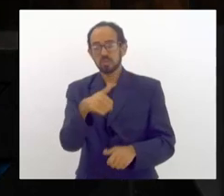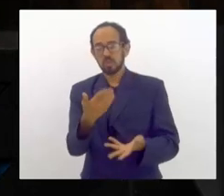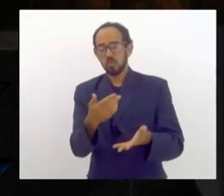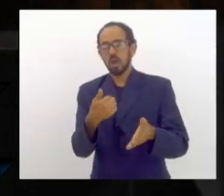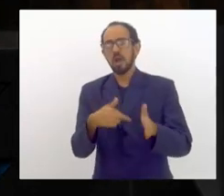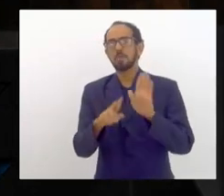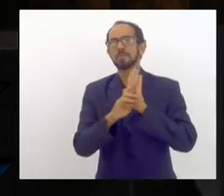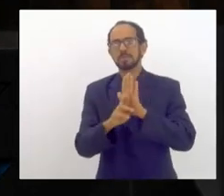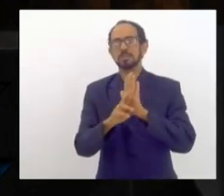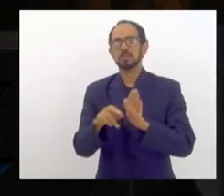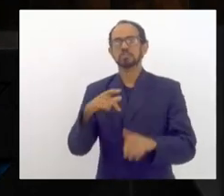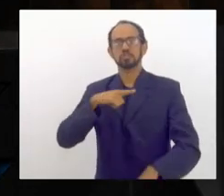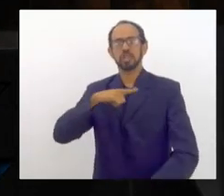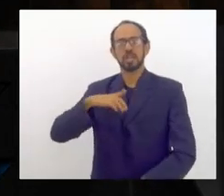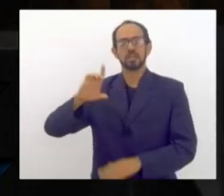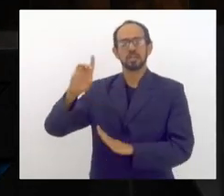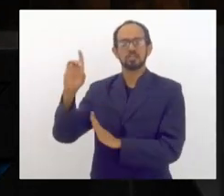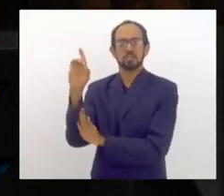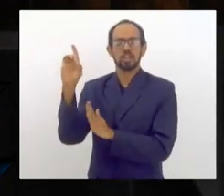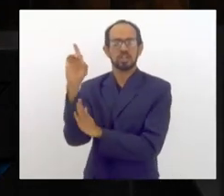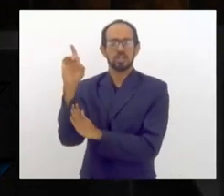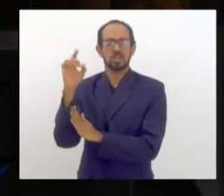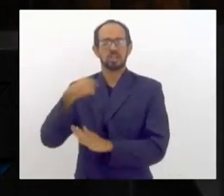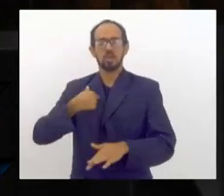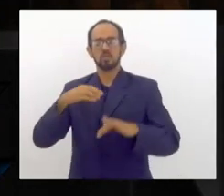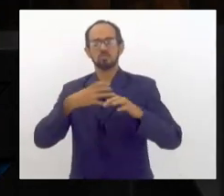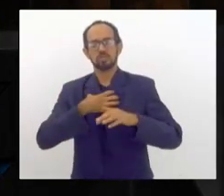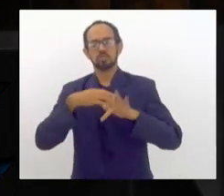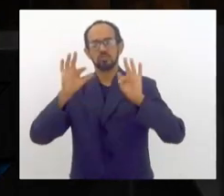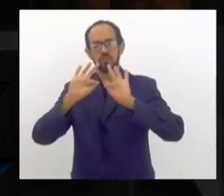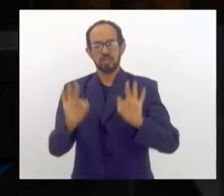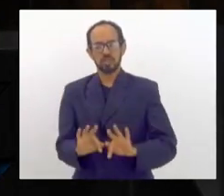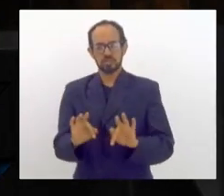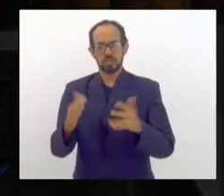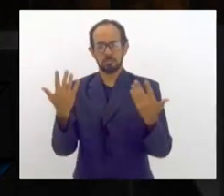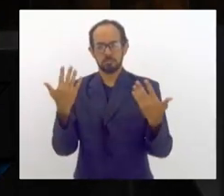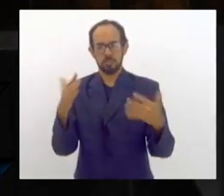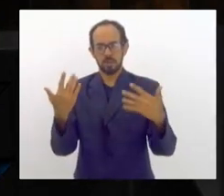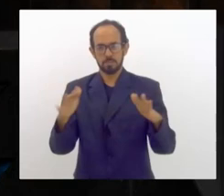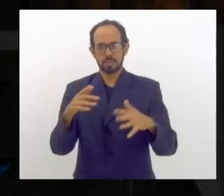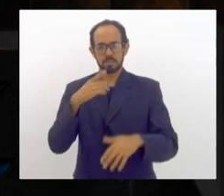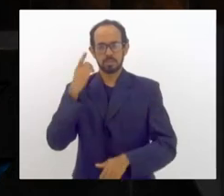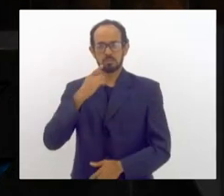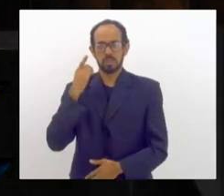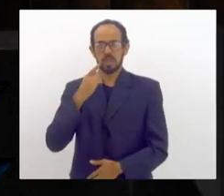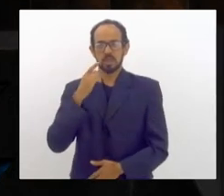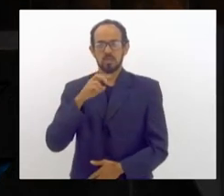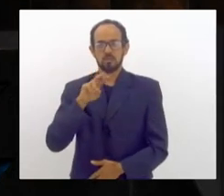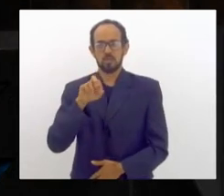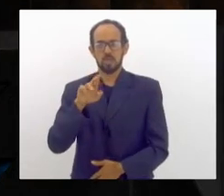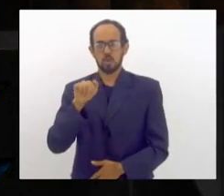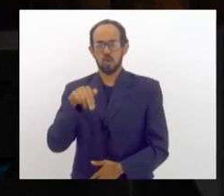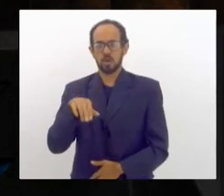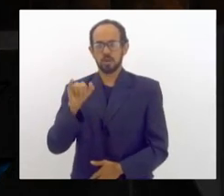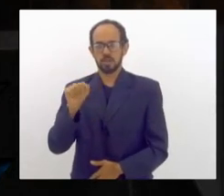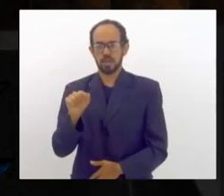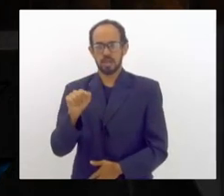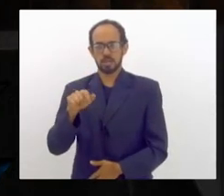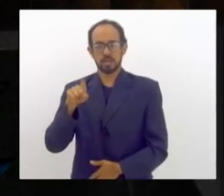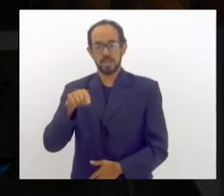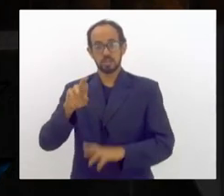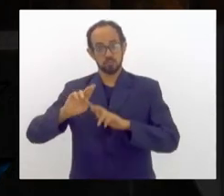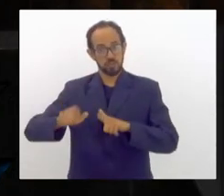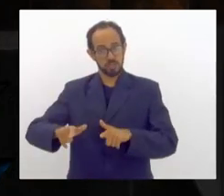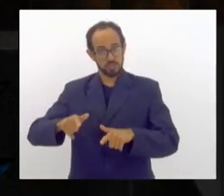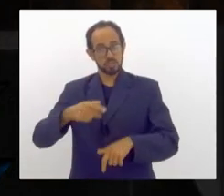na direita. Fico muito feliz e queria também parabenizar a deputada Verônica, que mesmo sendo, né, de uma ideologia contrária à minha,